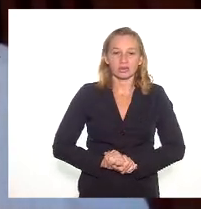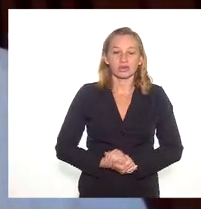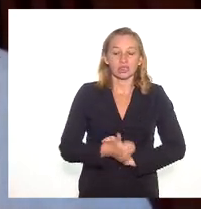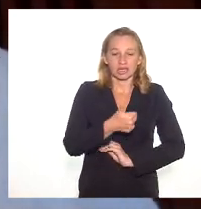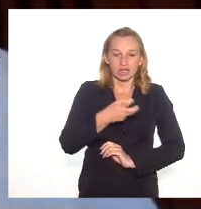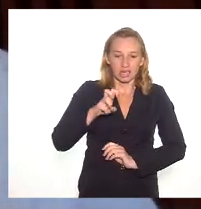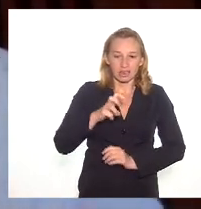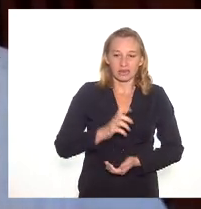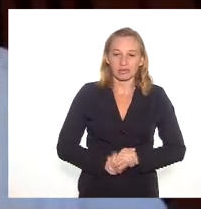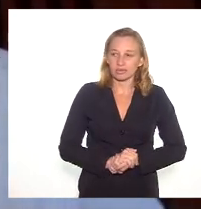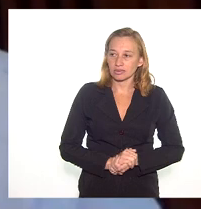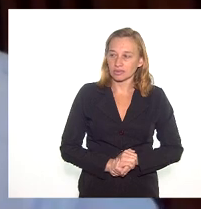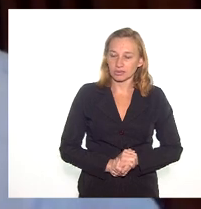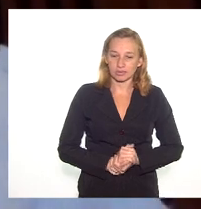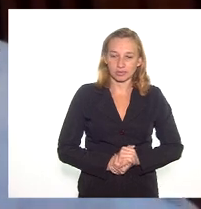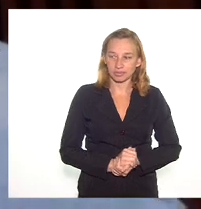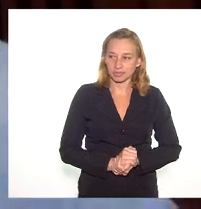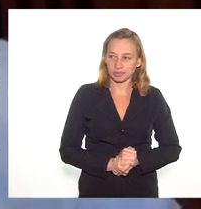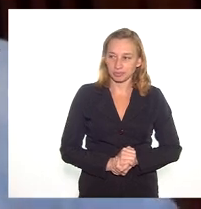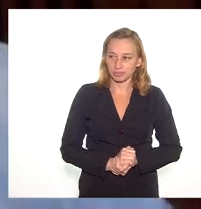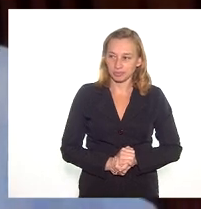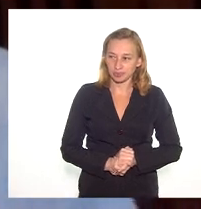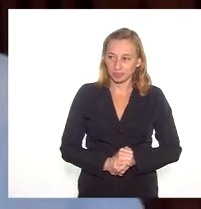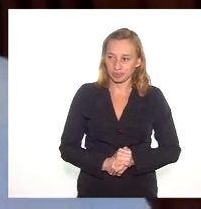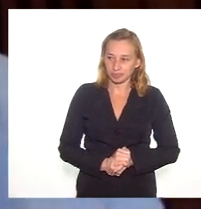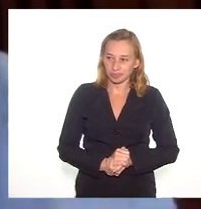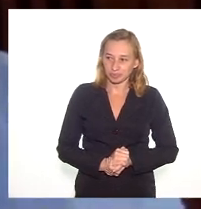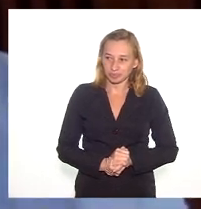15 da pauta.